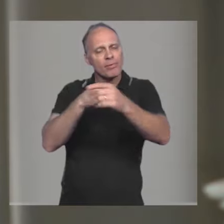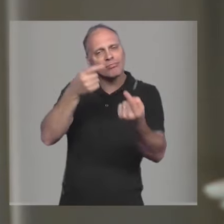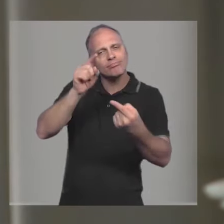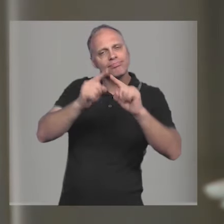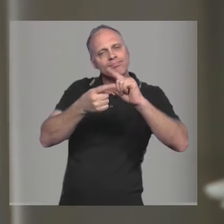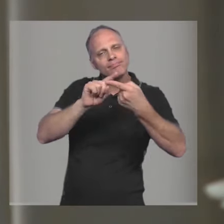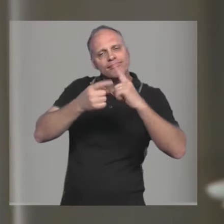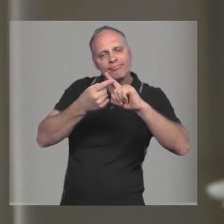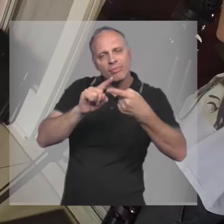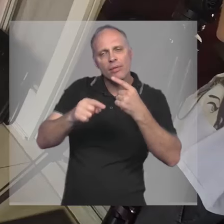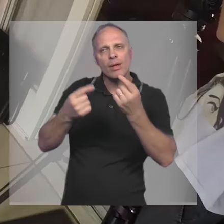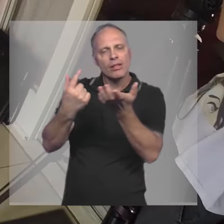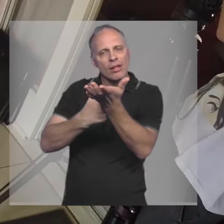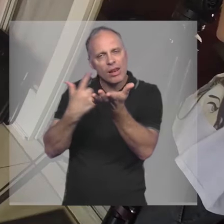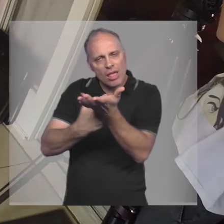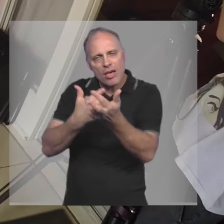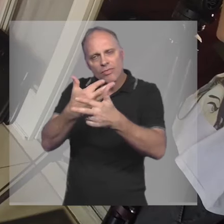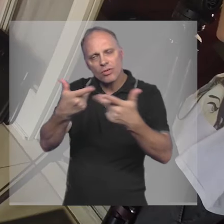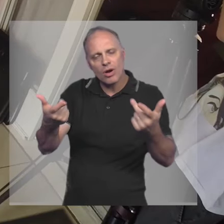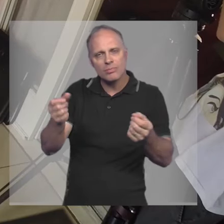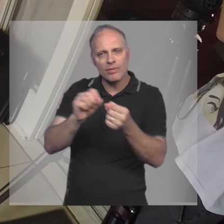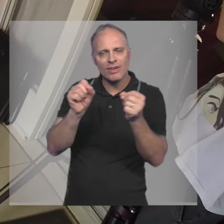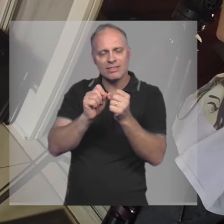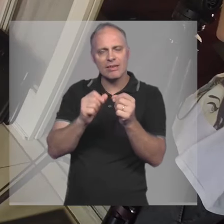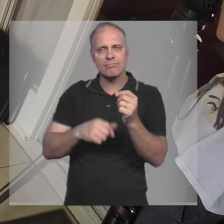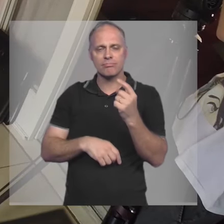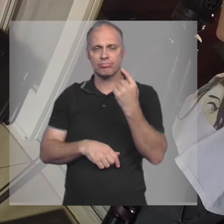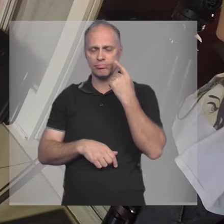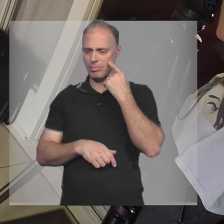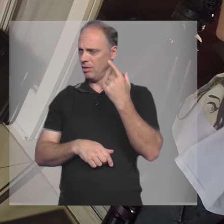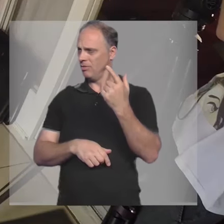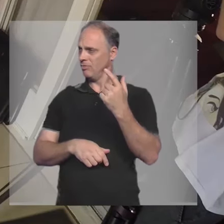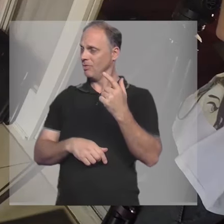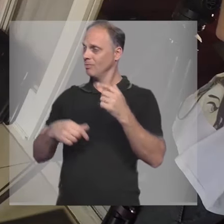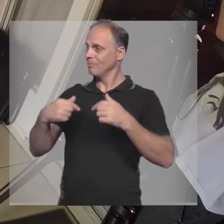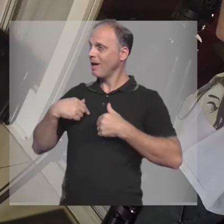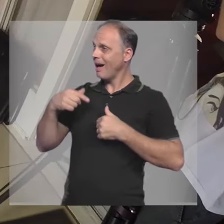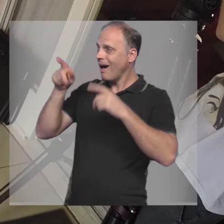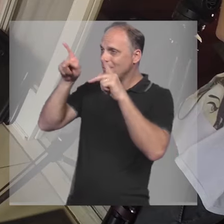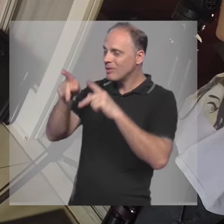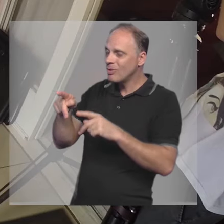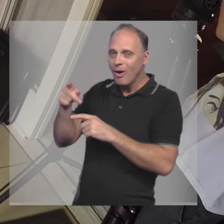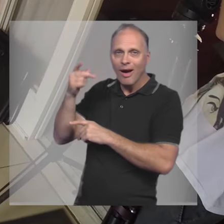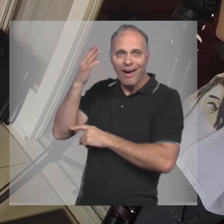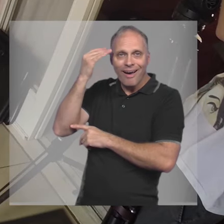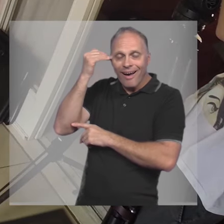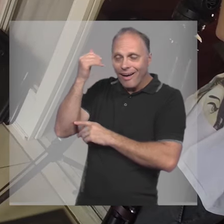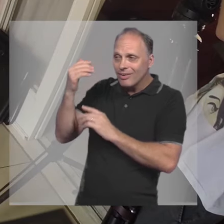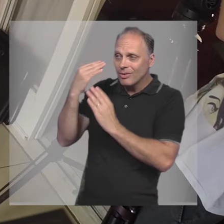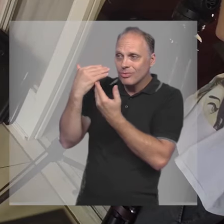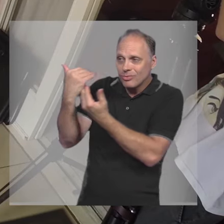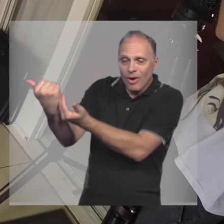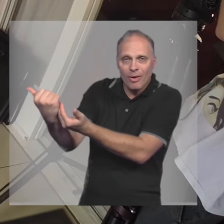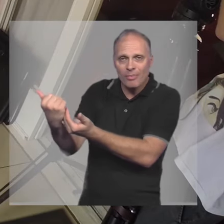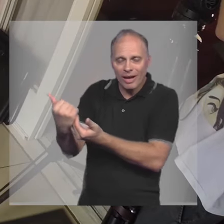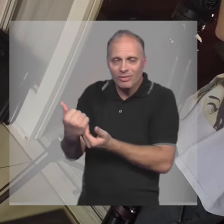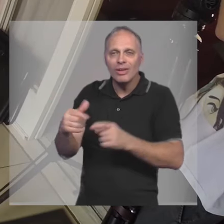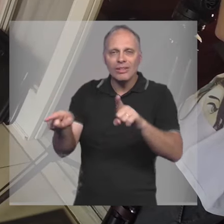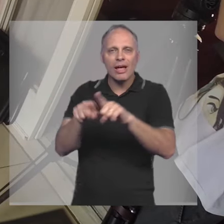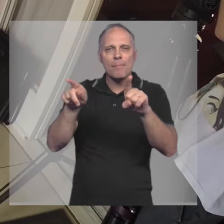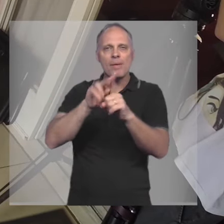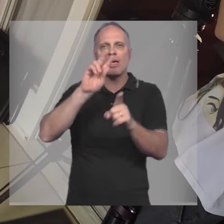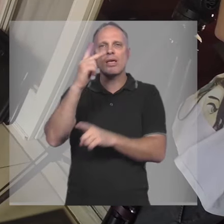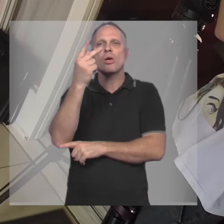trazido os livros dele pra mim e, sabe, pô, de repente tu tá ali com um grande ídolo na música, o próprio Humberto,